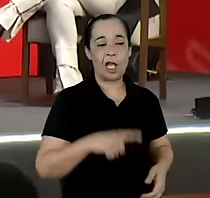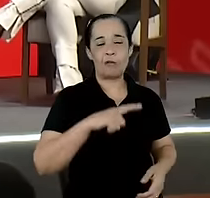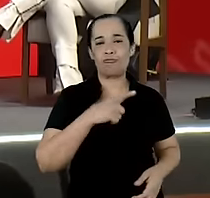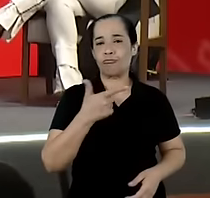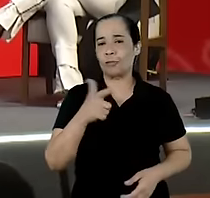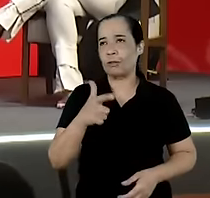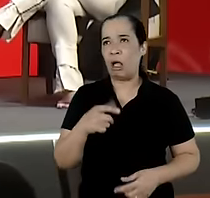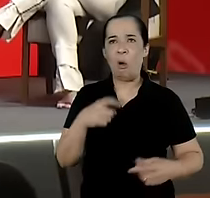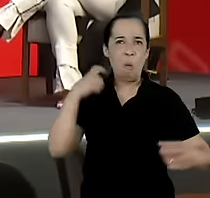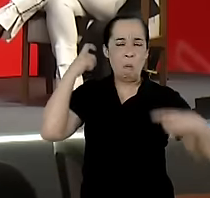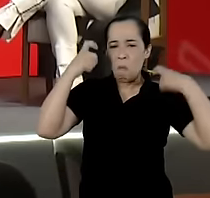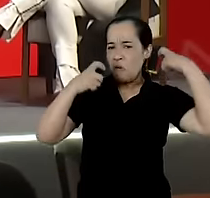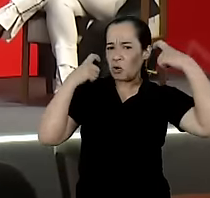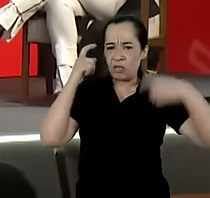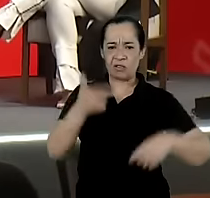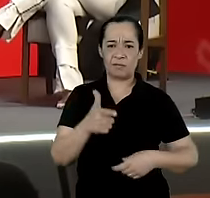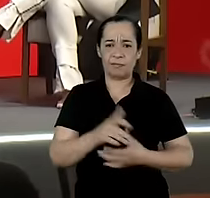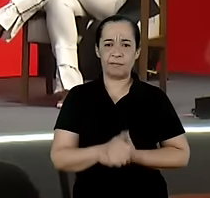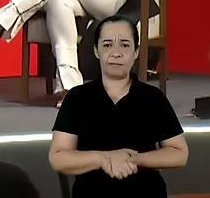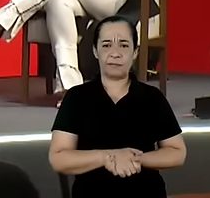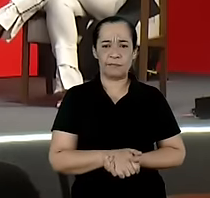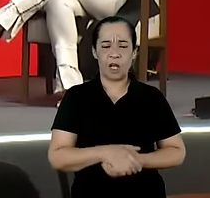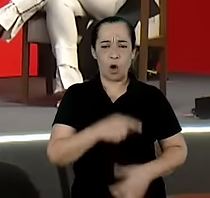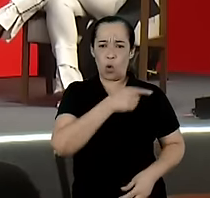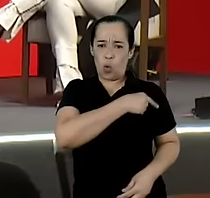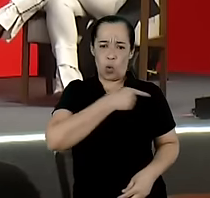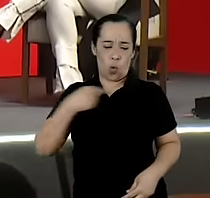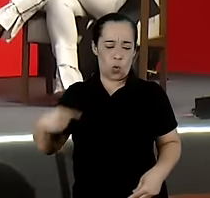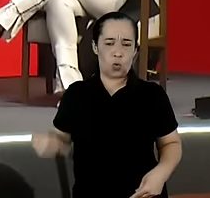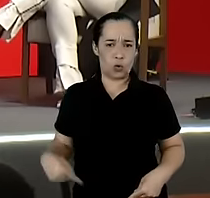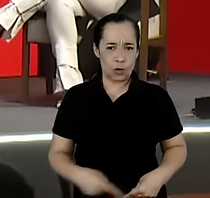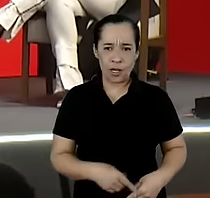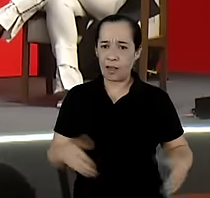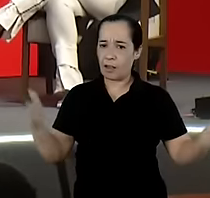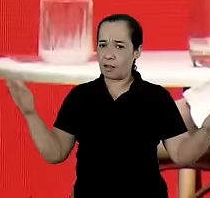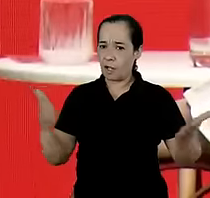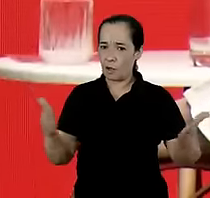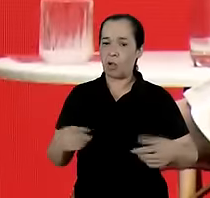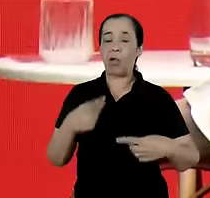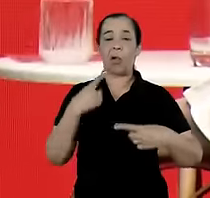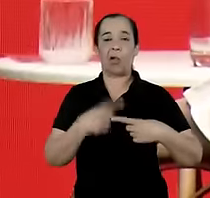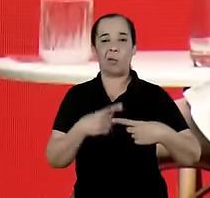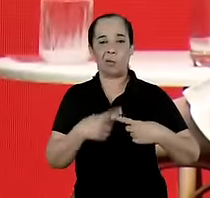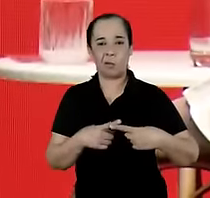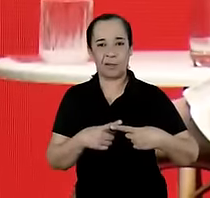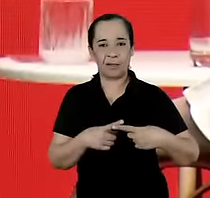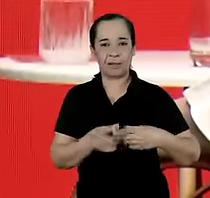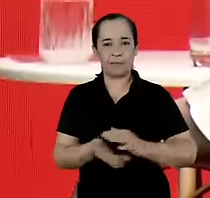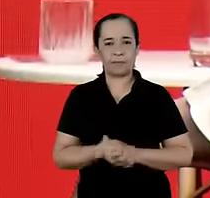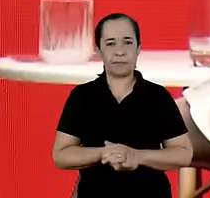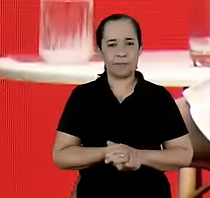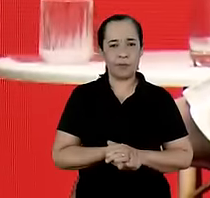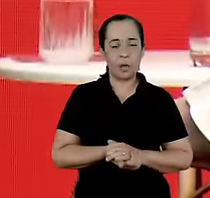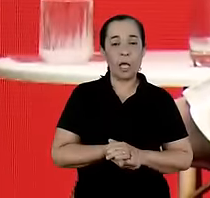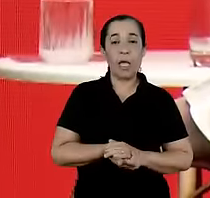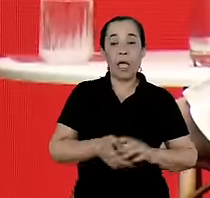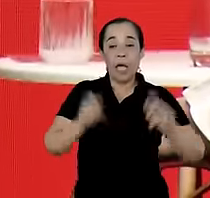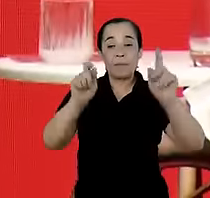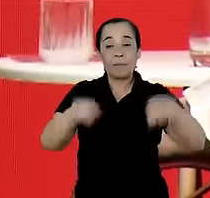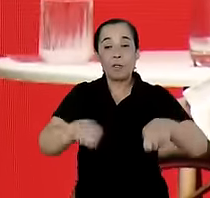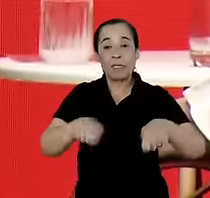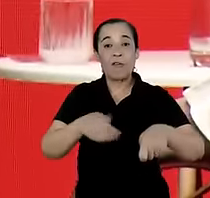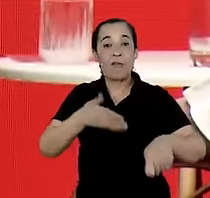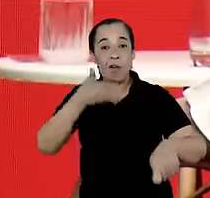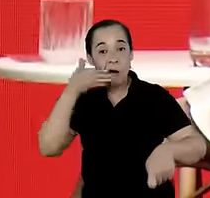com China né neste momento porque eu de novo momento Marginal é de melhora assim como eu falei no